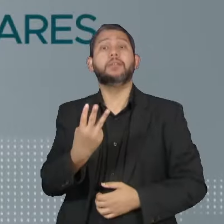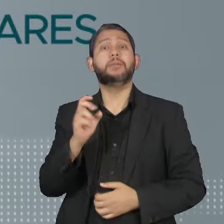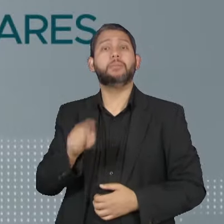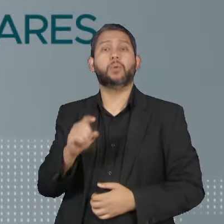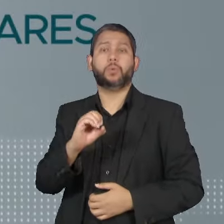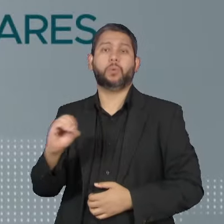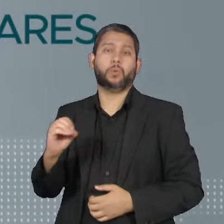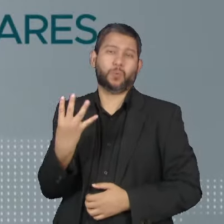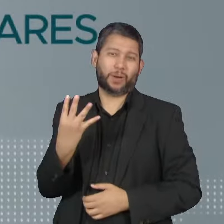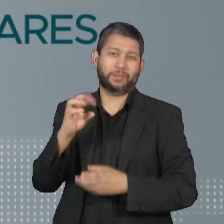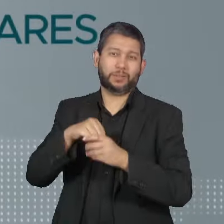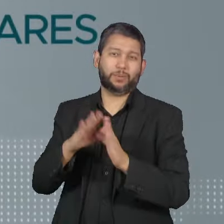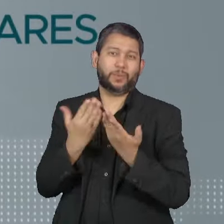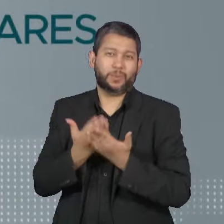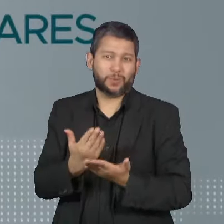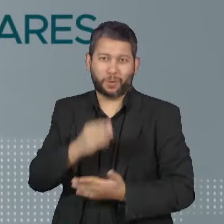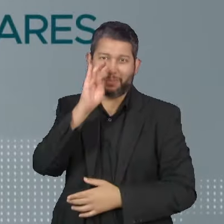escolares em todo o Brasil